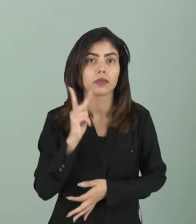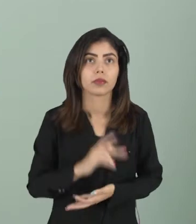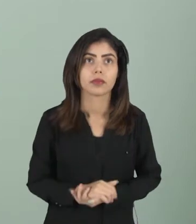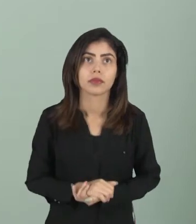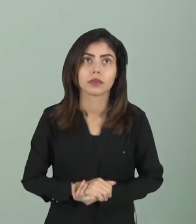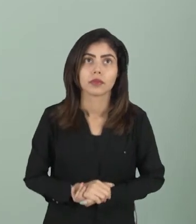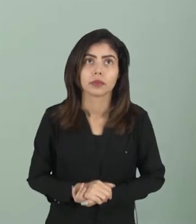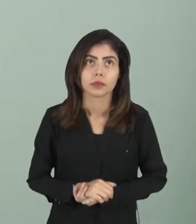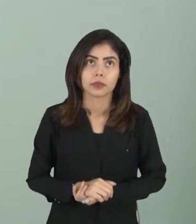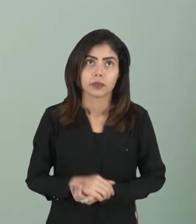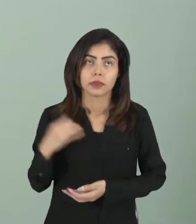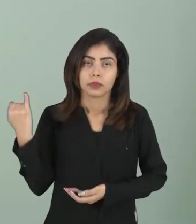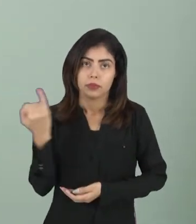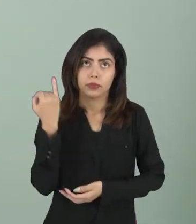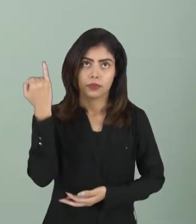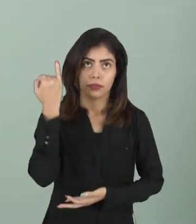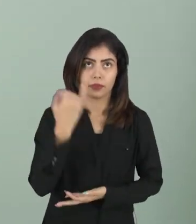ok?